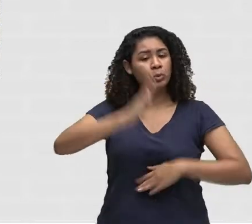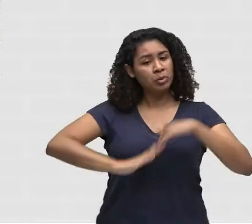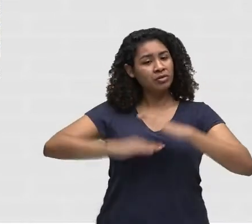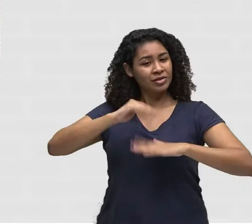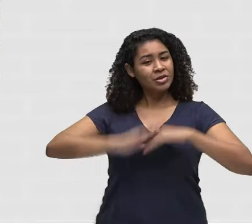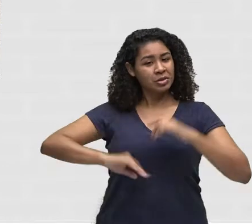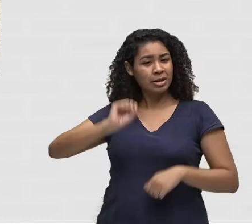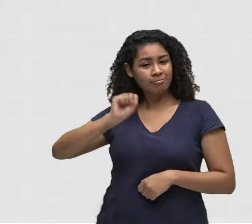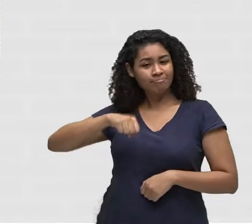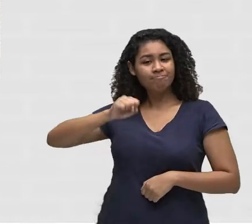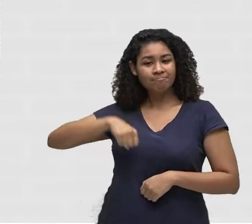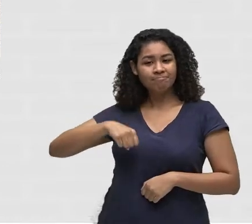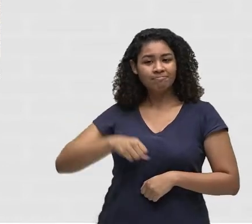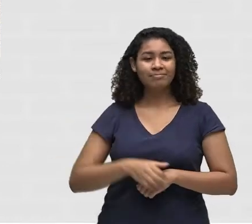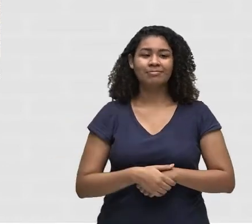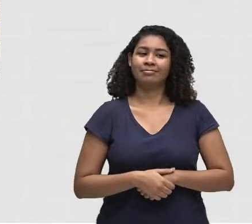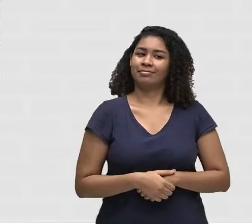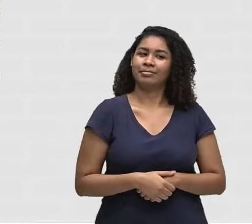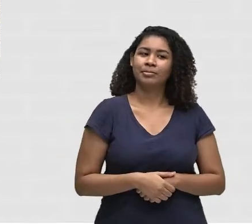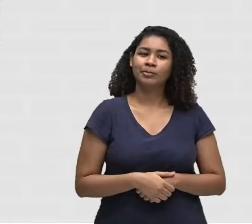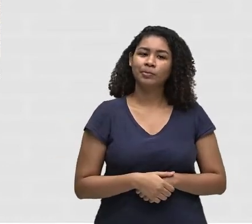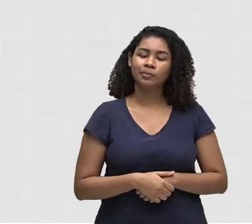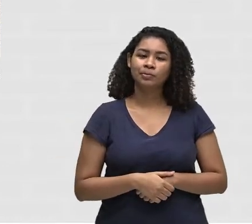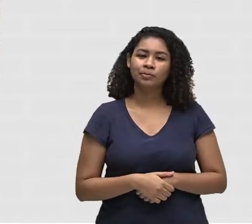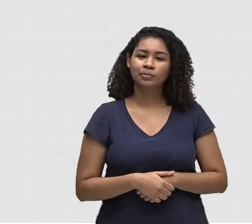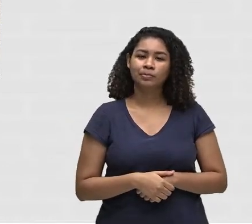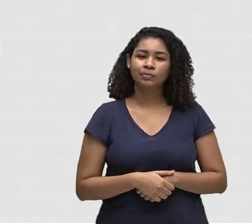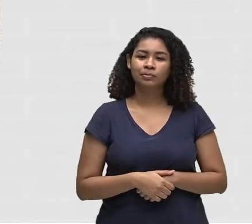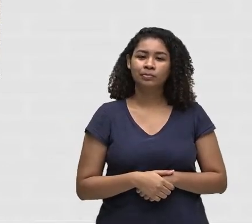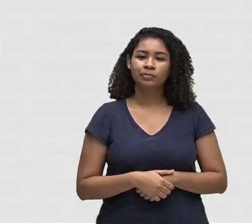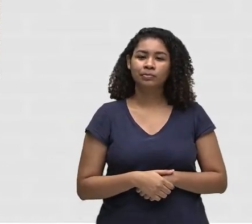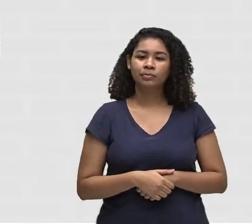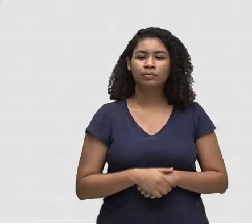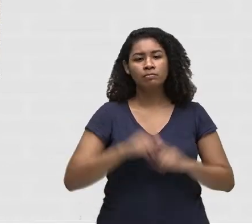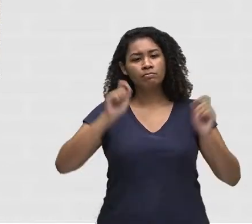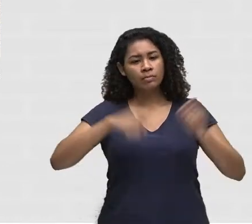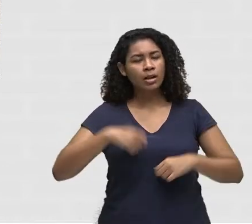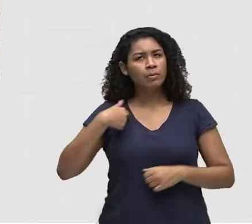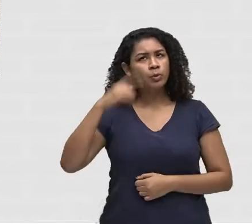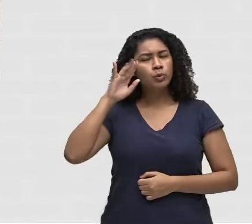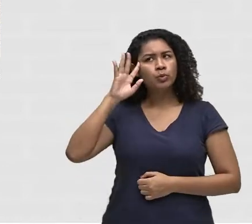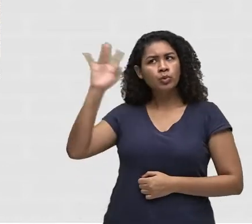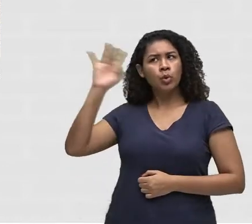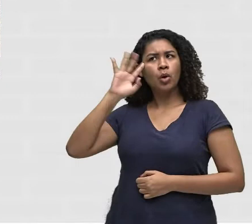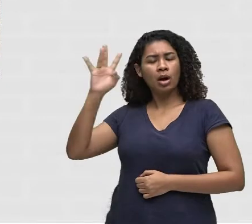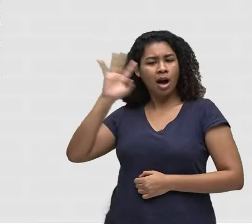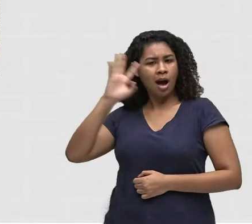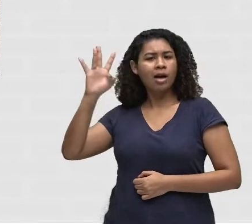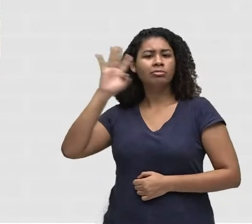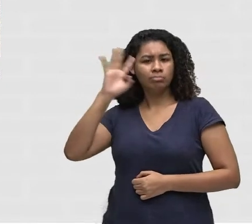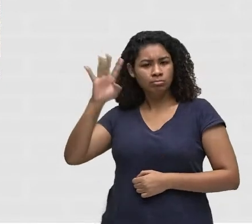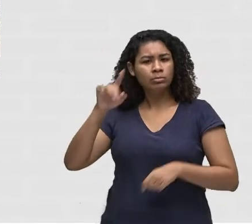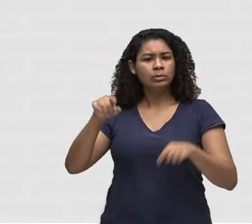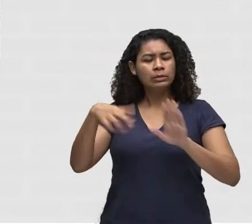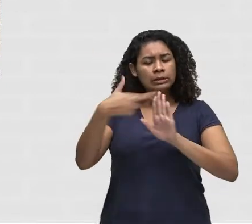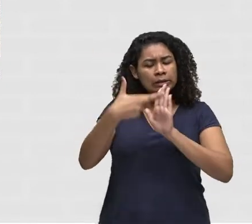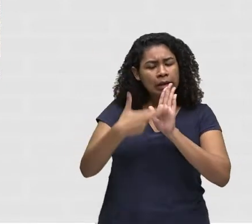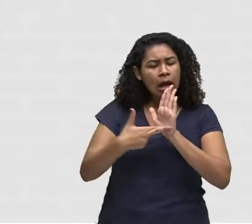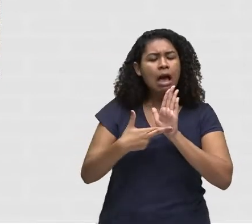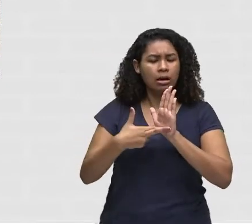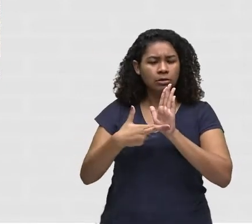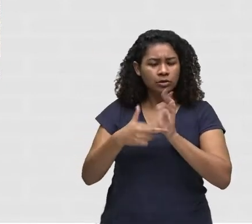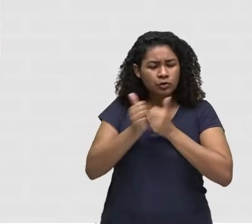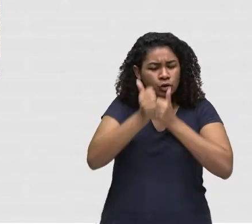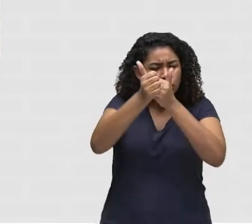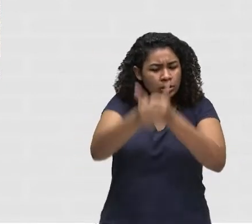em carreira, enquanto projeto de vida. Eu posso almejar e, de repente, traçar caminhos para ser